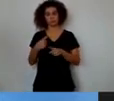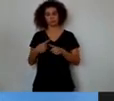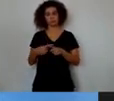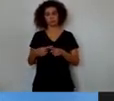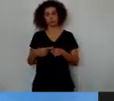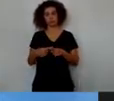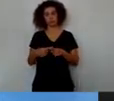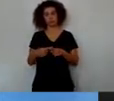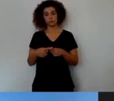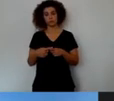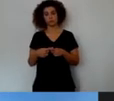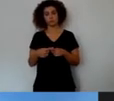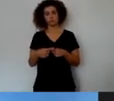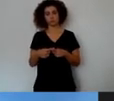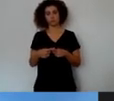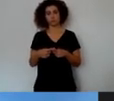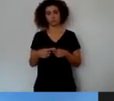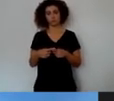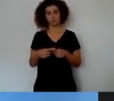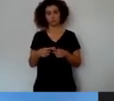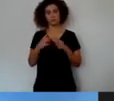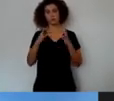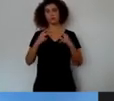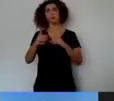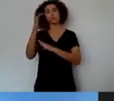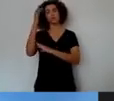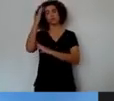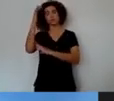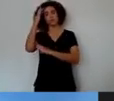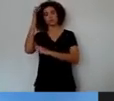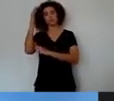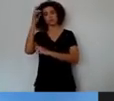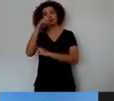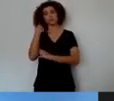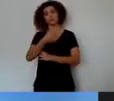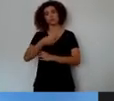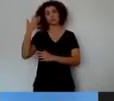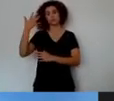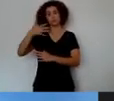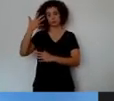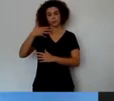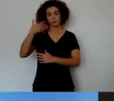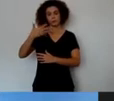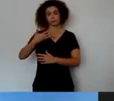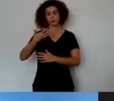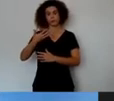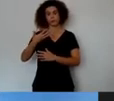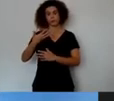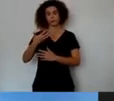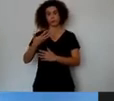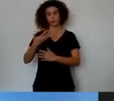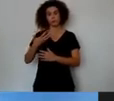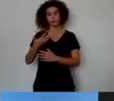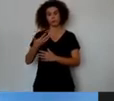A gente precisa ir desconstruindo todas essas ideias. Né? E nós estamos aqui, né, pessoas negras e outros grupos racializados, nos